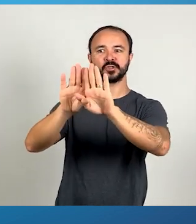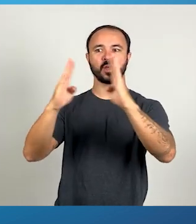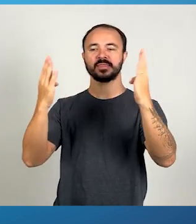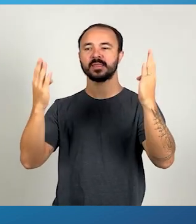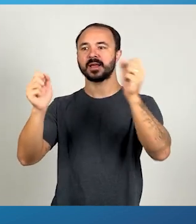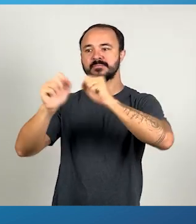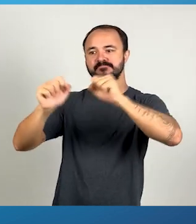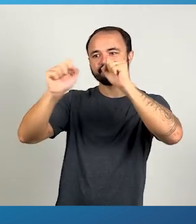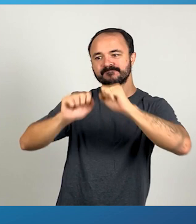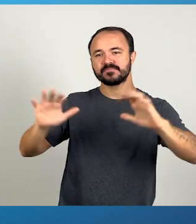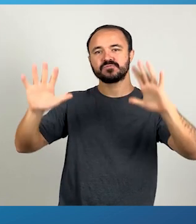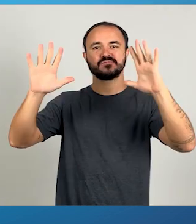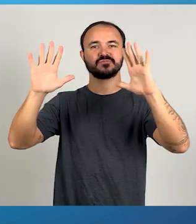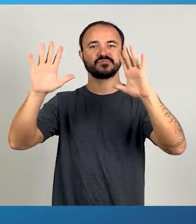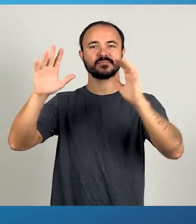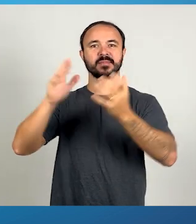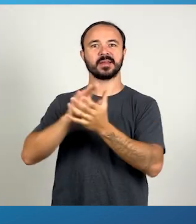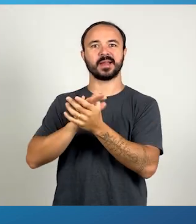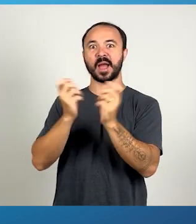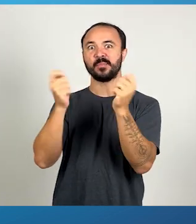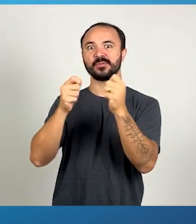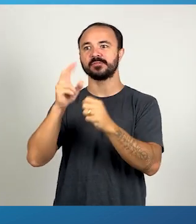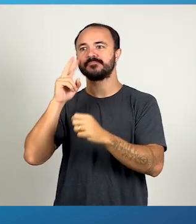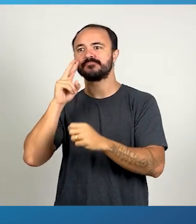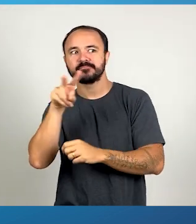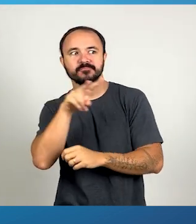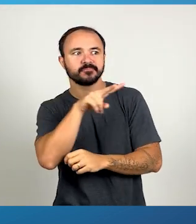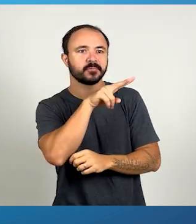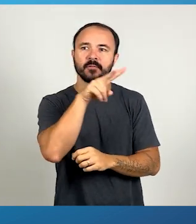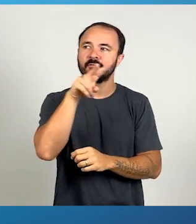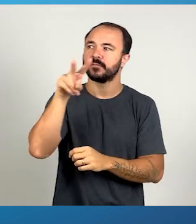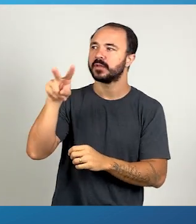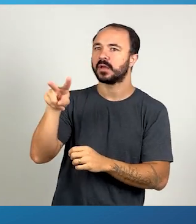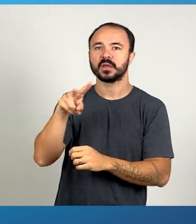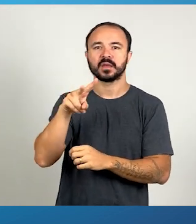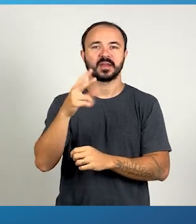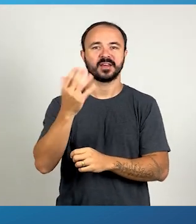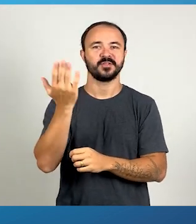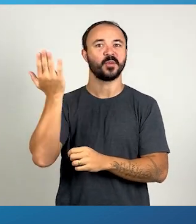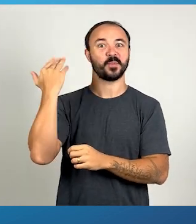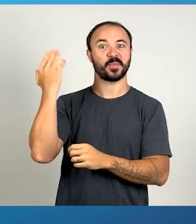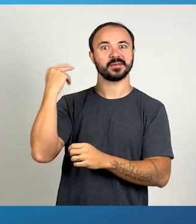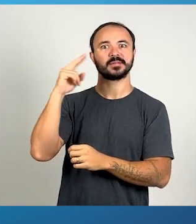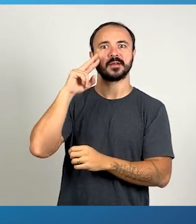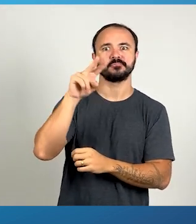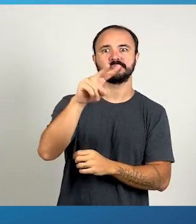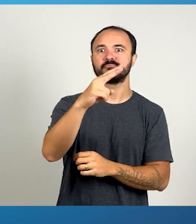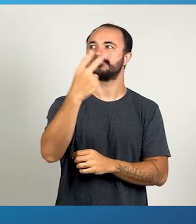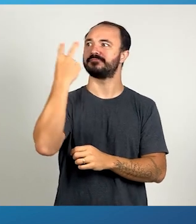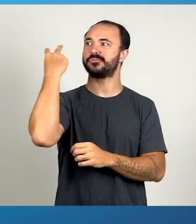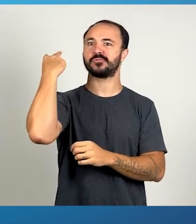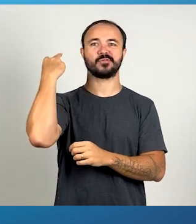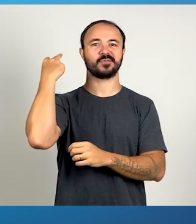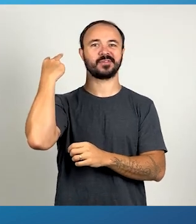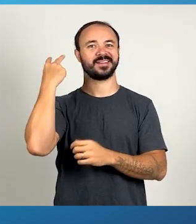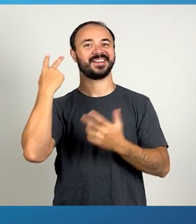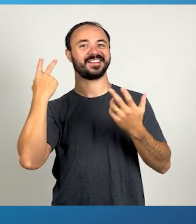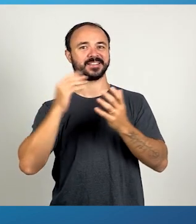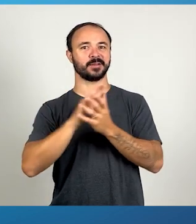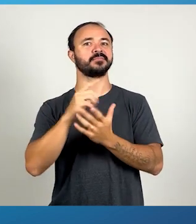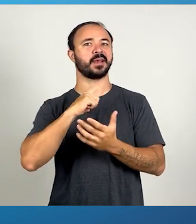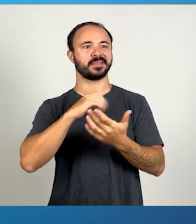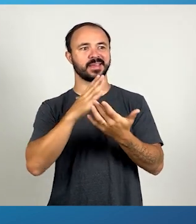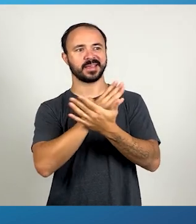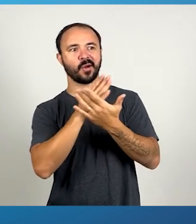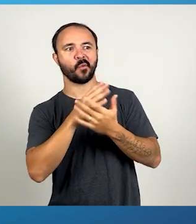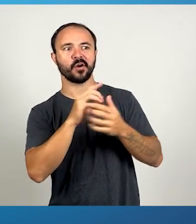permitem espiar o passado. Aqui estão algumas dessas janelas para a gente